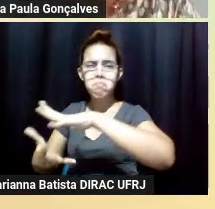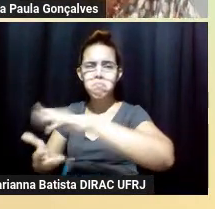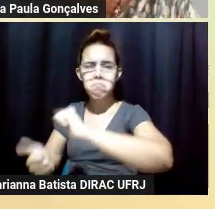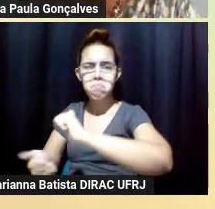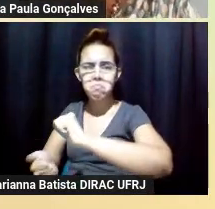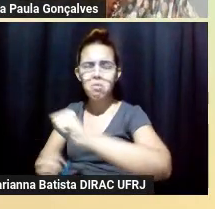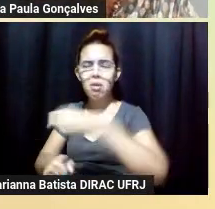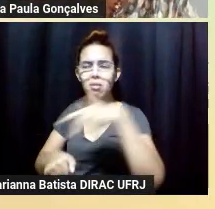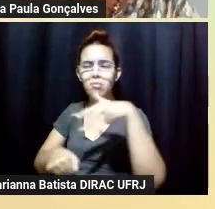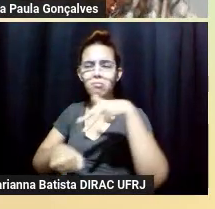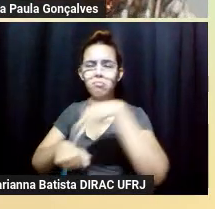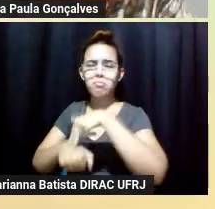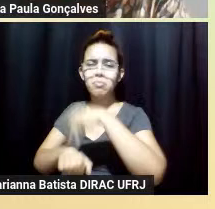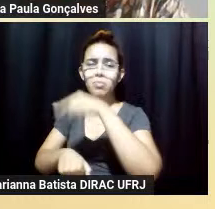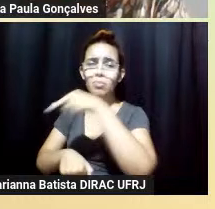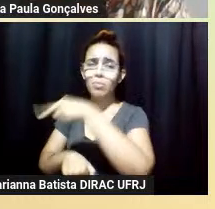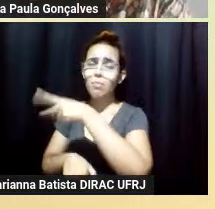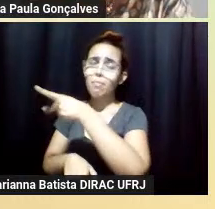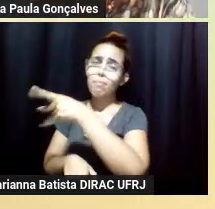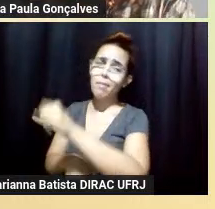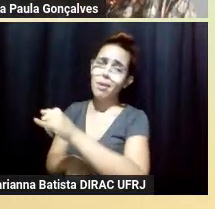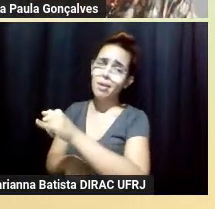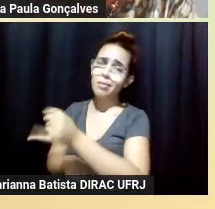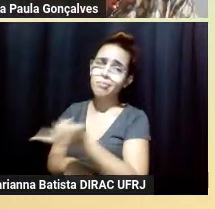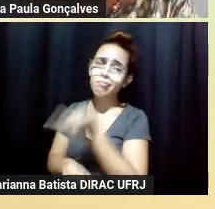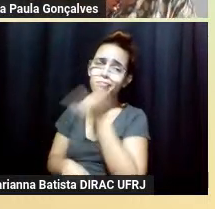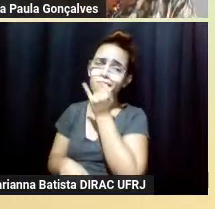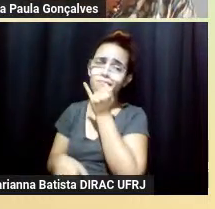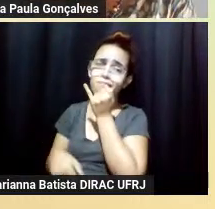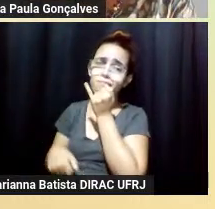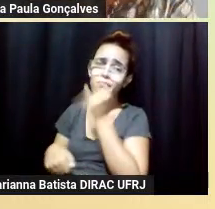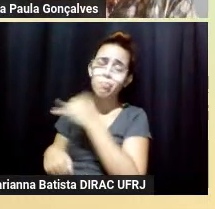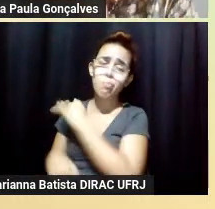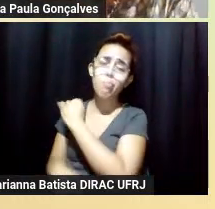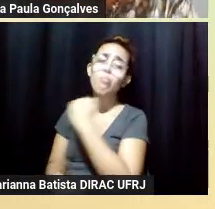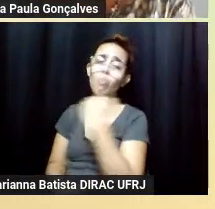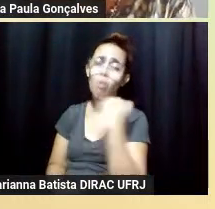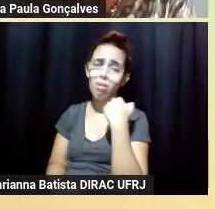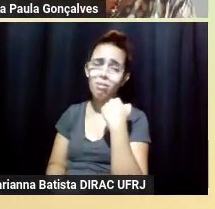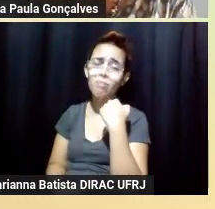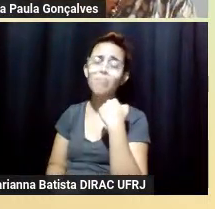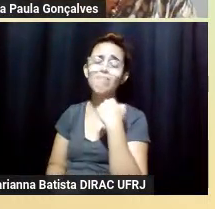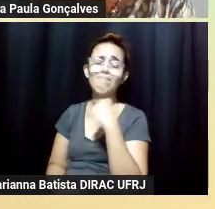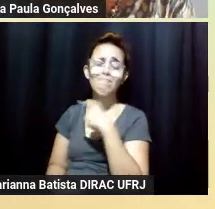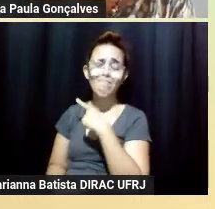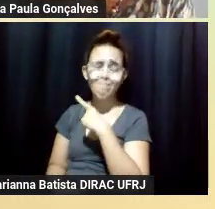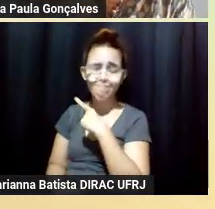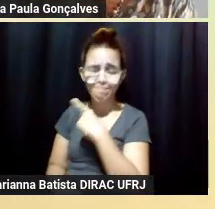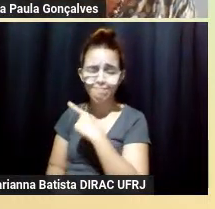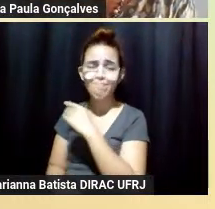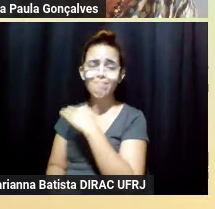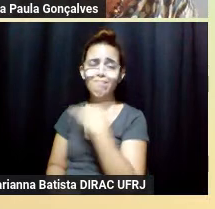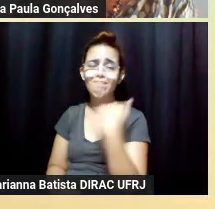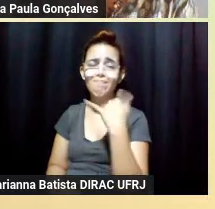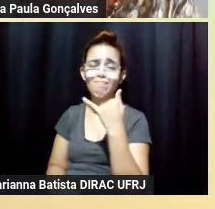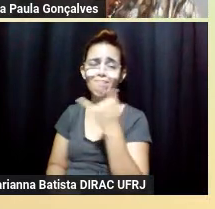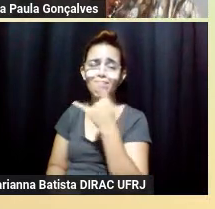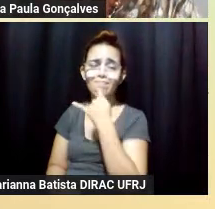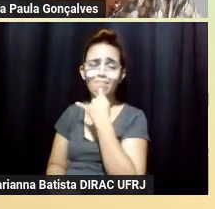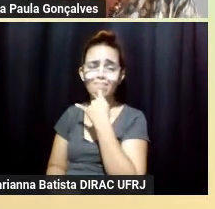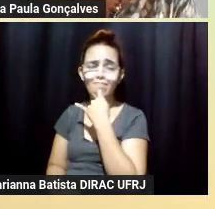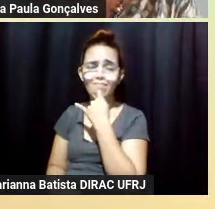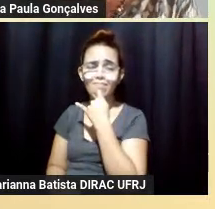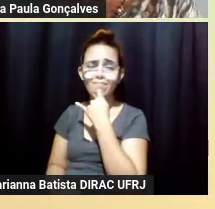não conseguiu fazer o tratamento que ele precisava no tempo esperado. Eu estava fazendo o meu curso de mestrado ainda. E